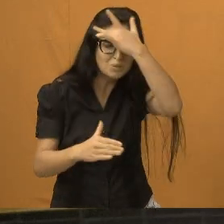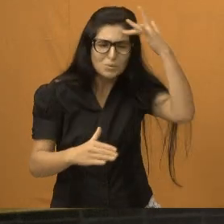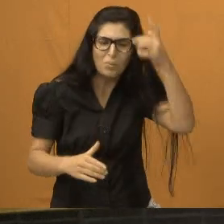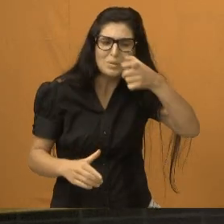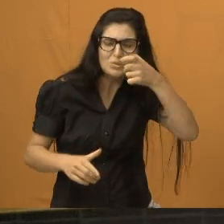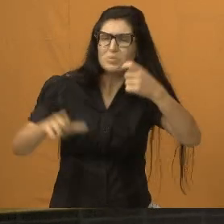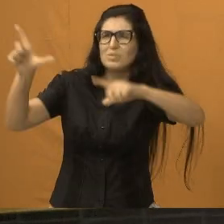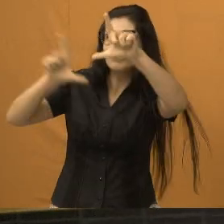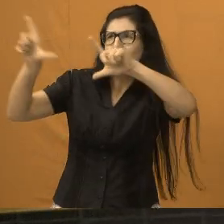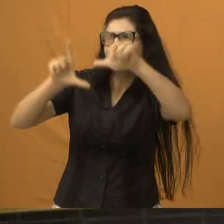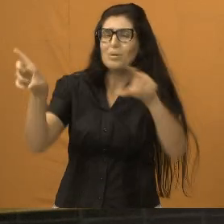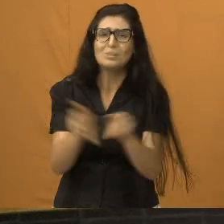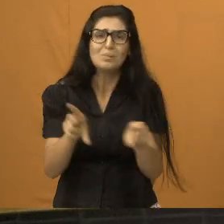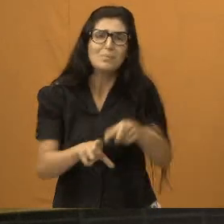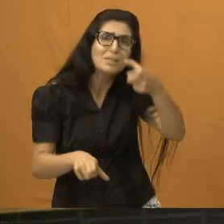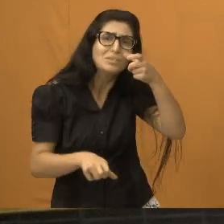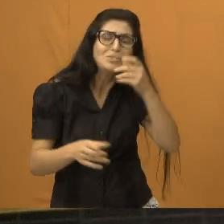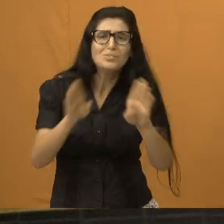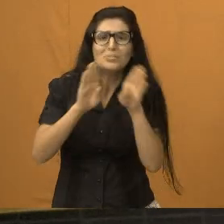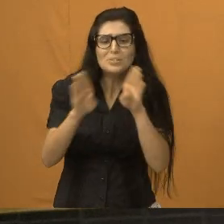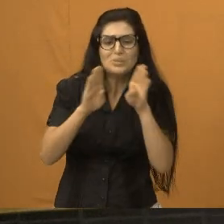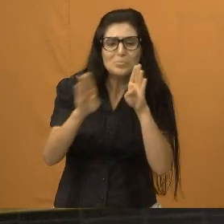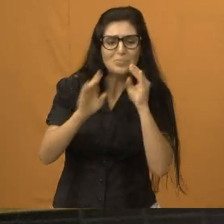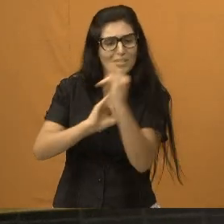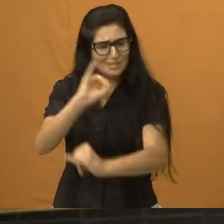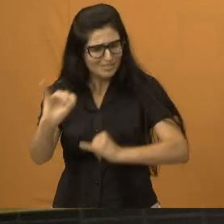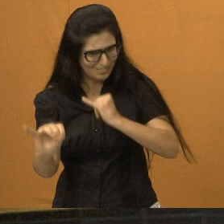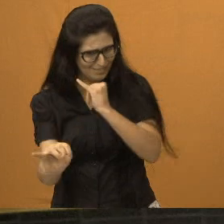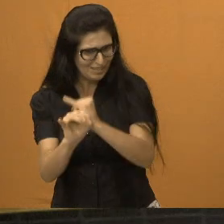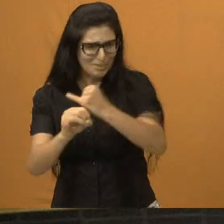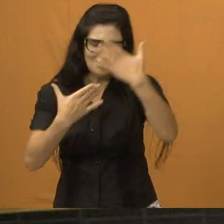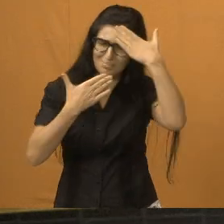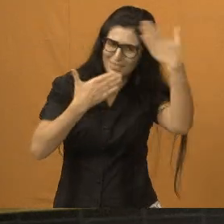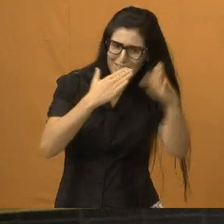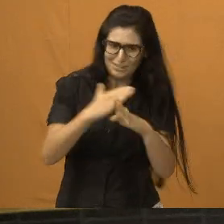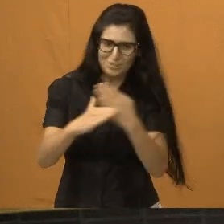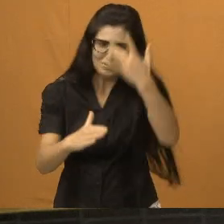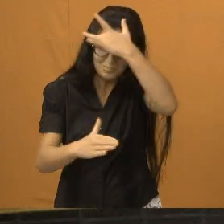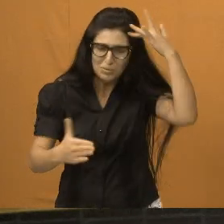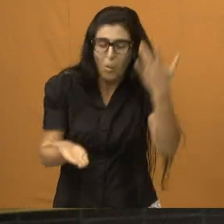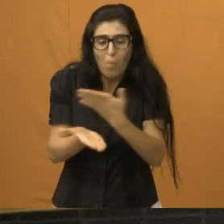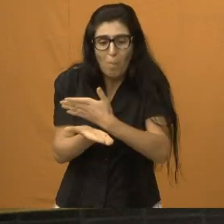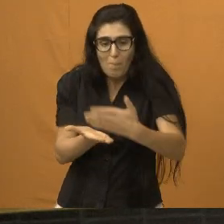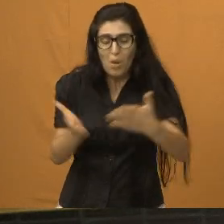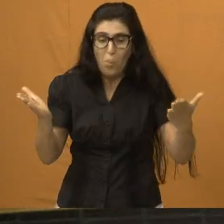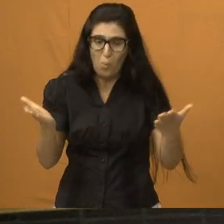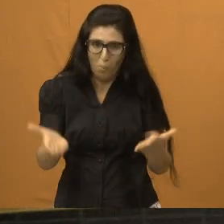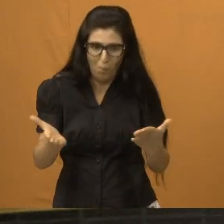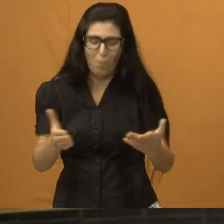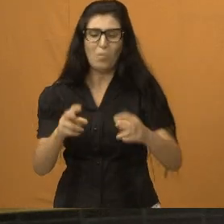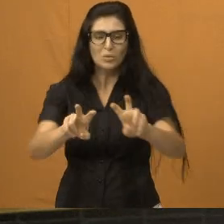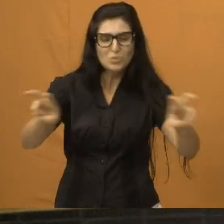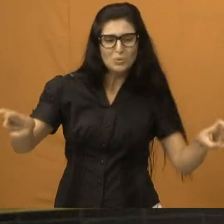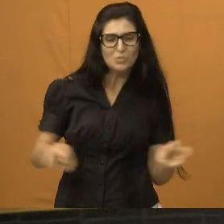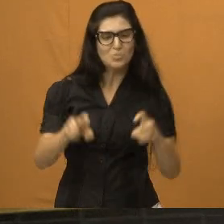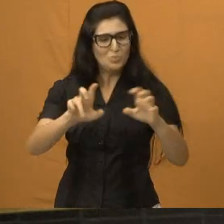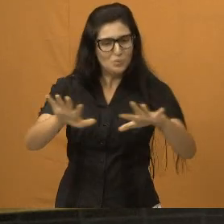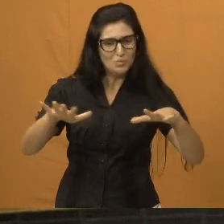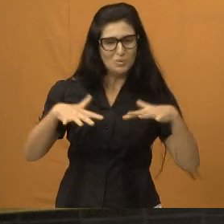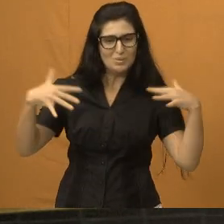estão acompanhando, né, agradeço a todos. E vamos dar início hoje à audiência